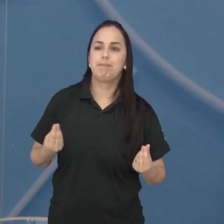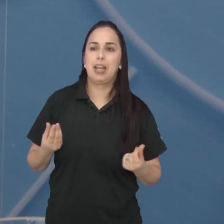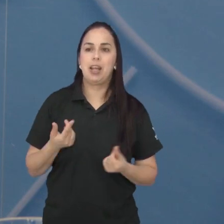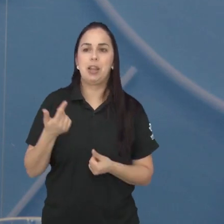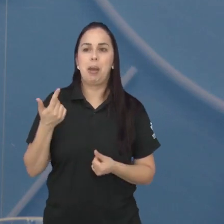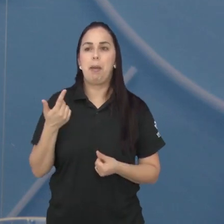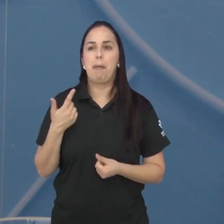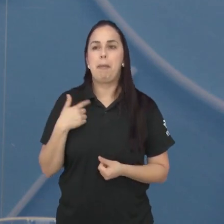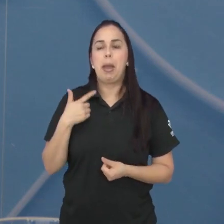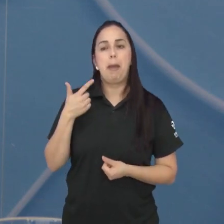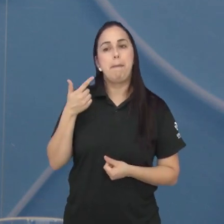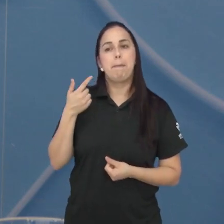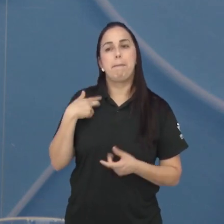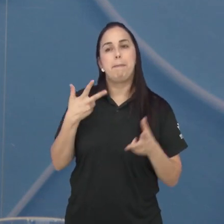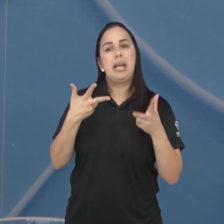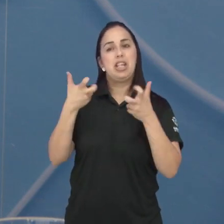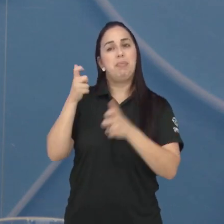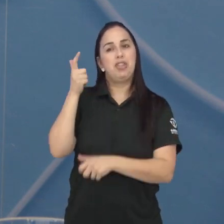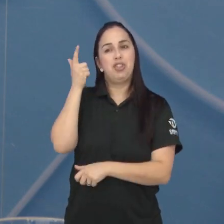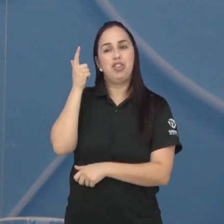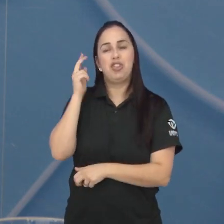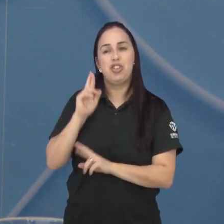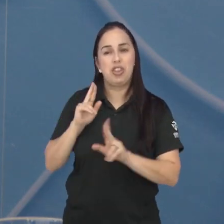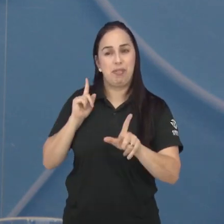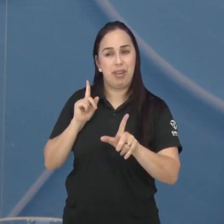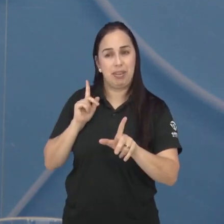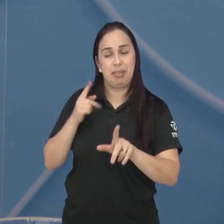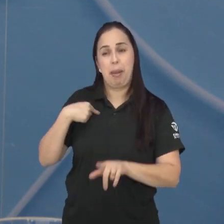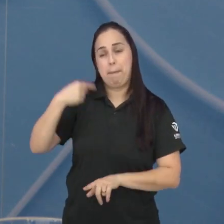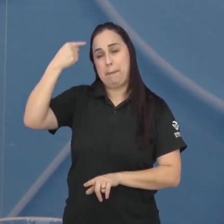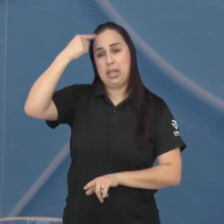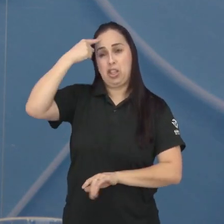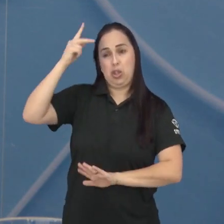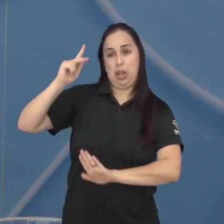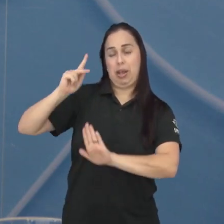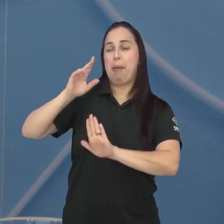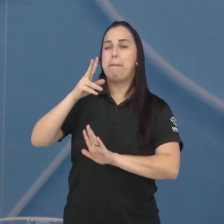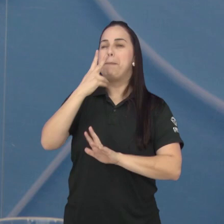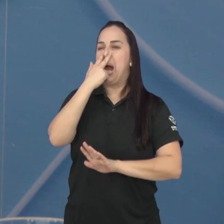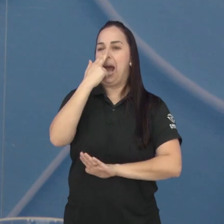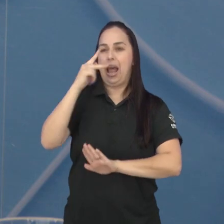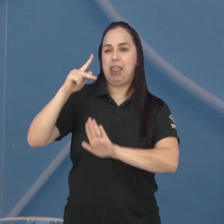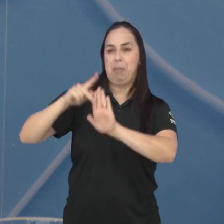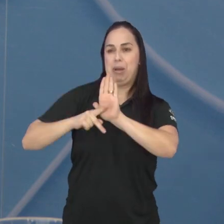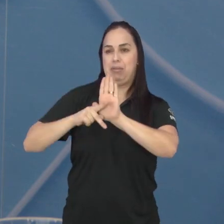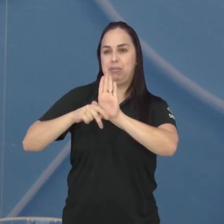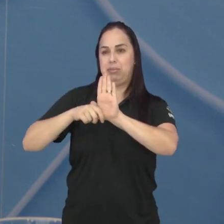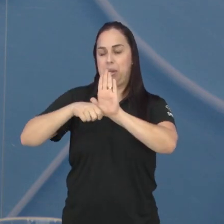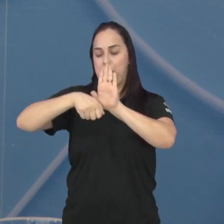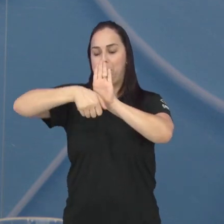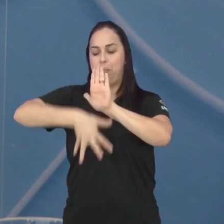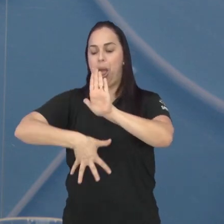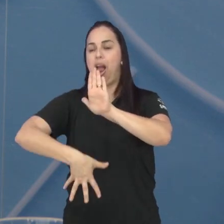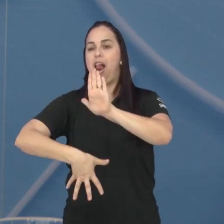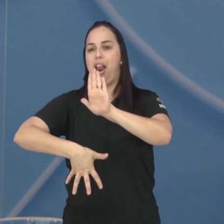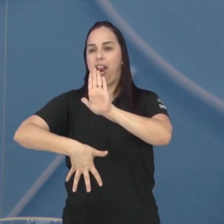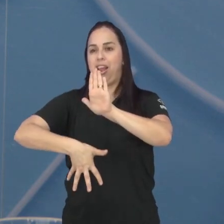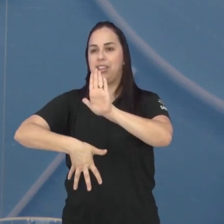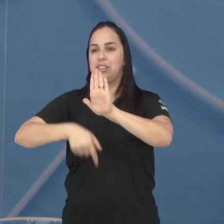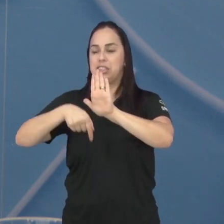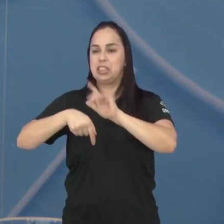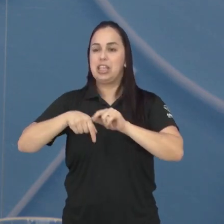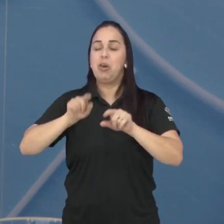perceber isso de uma forma diferente, senão pensar que é um projeto, né? Que tem uma raiz aí na nossa sociedade que